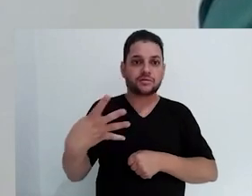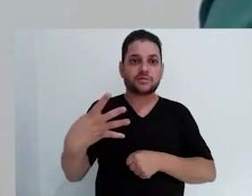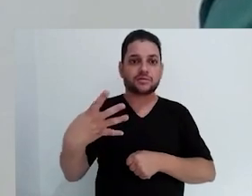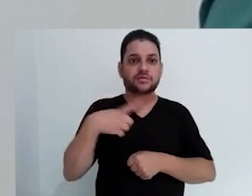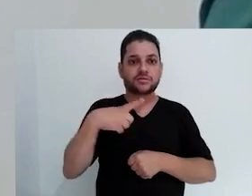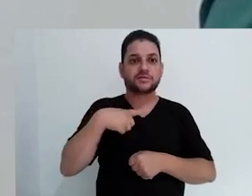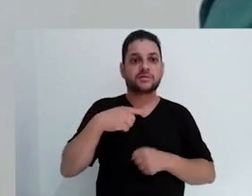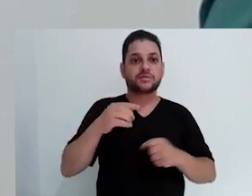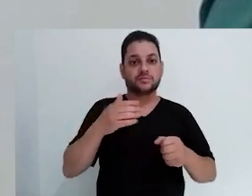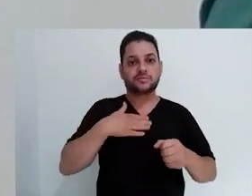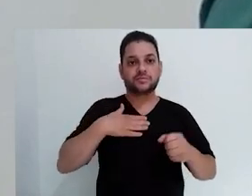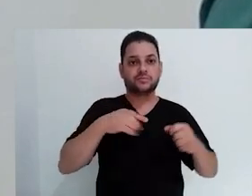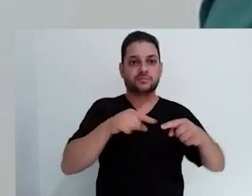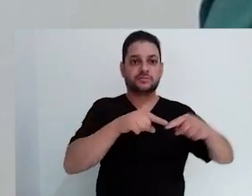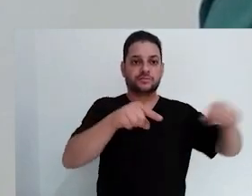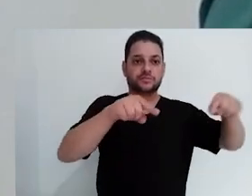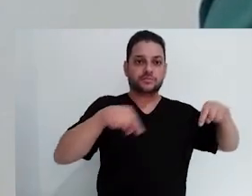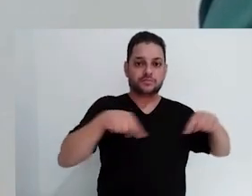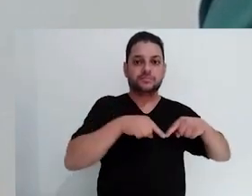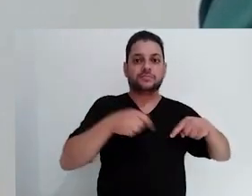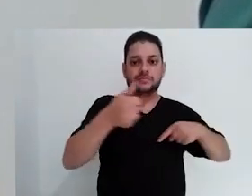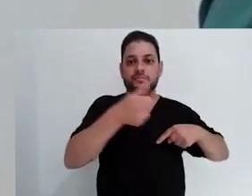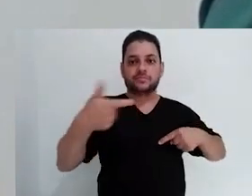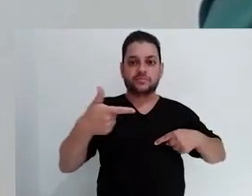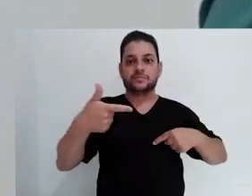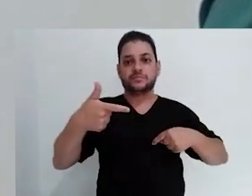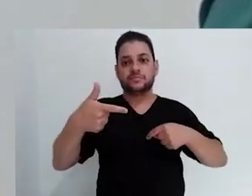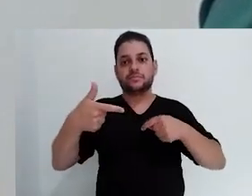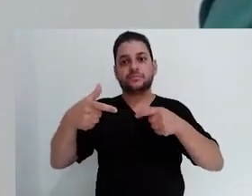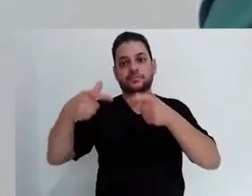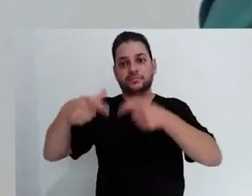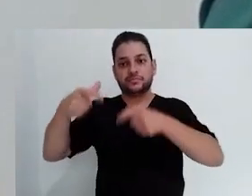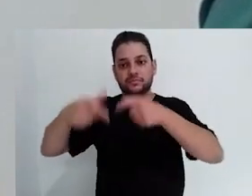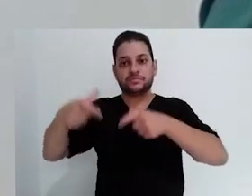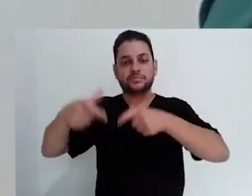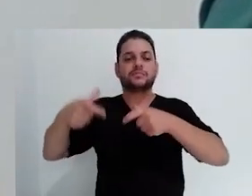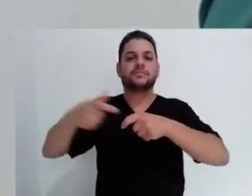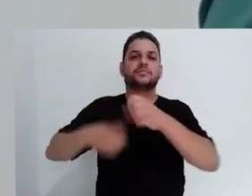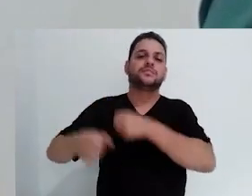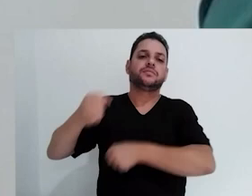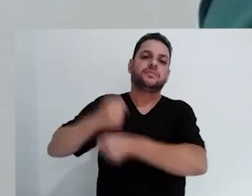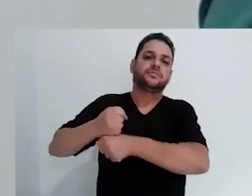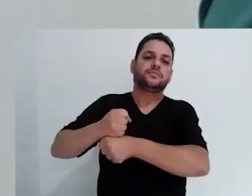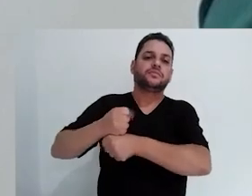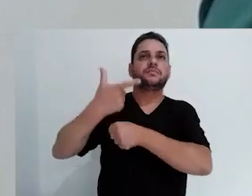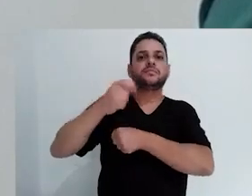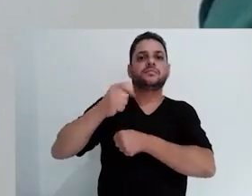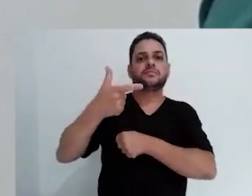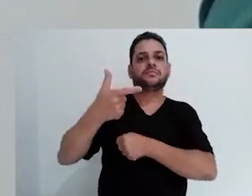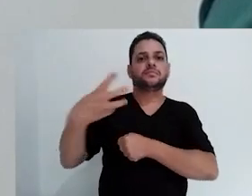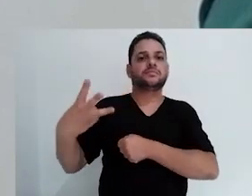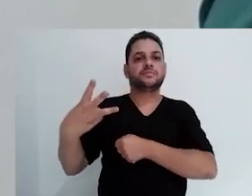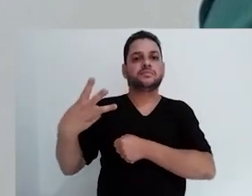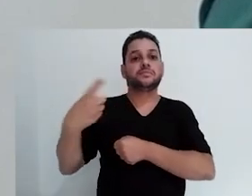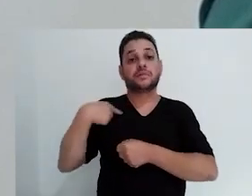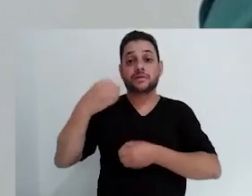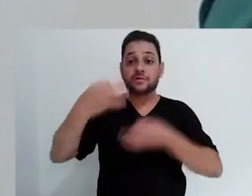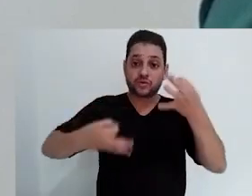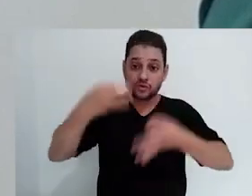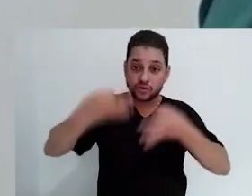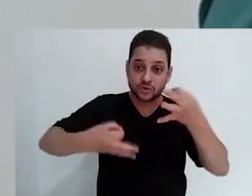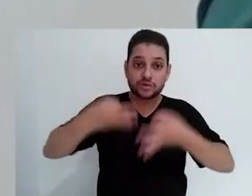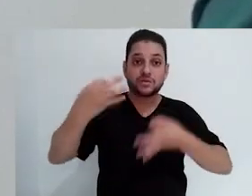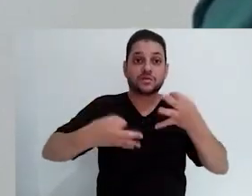aqui na 12ª Vara de São Paulo, processos de 2023, já 2024, eu estava sentenciando processos do núcleo